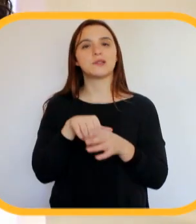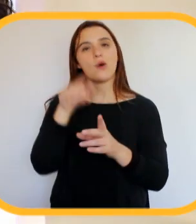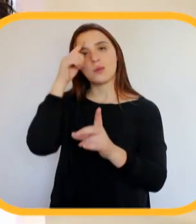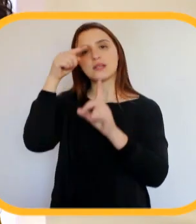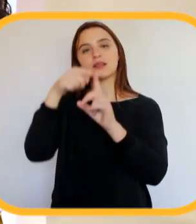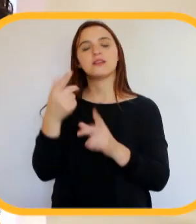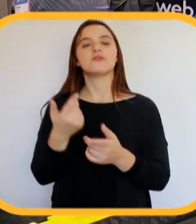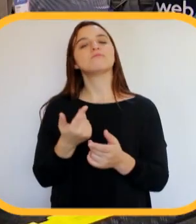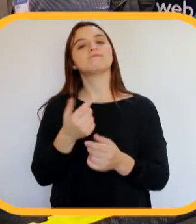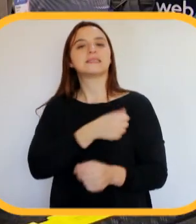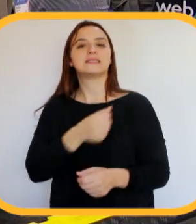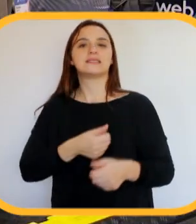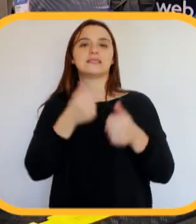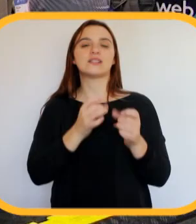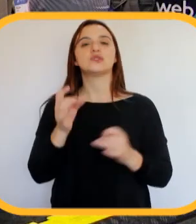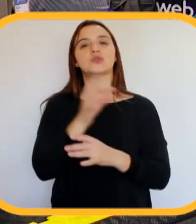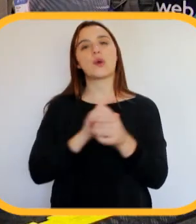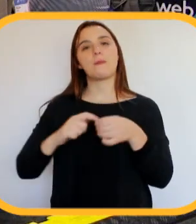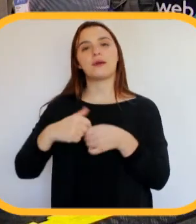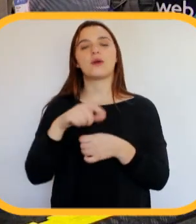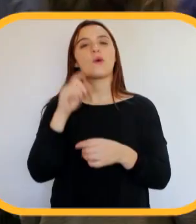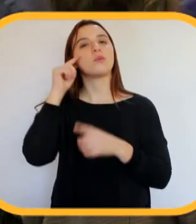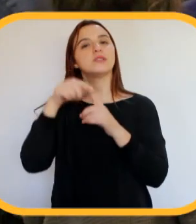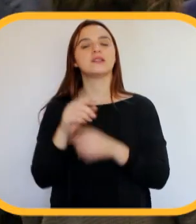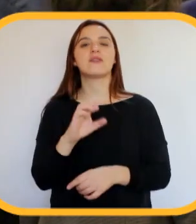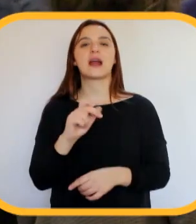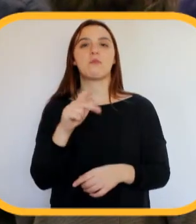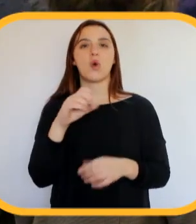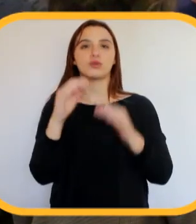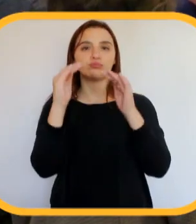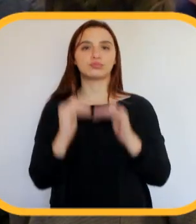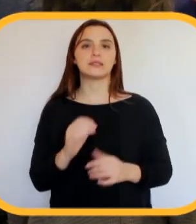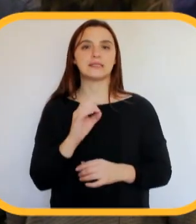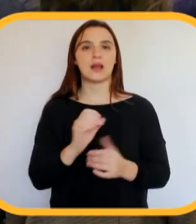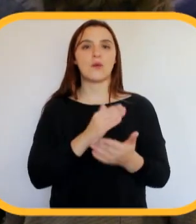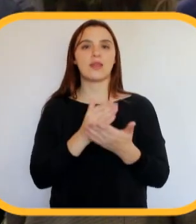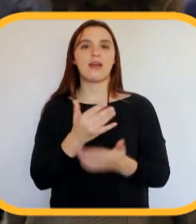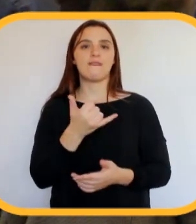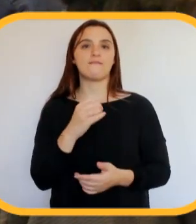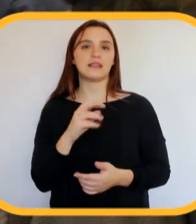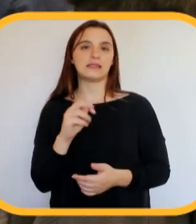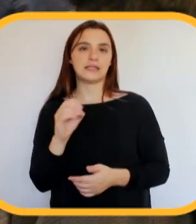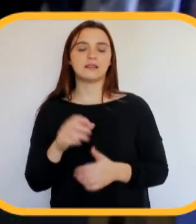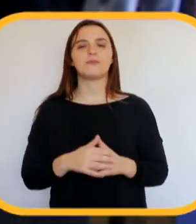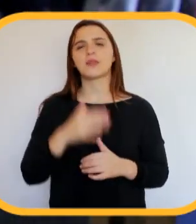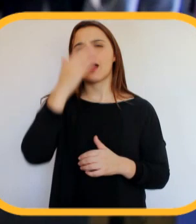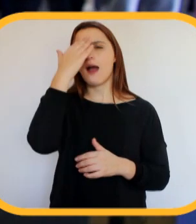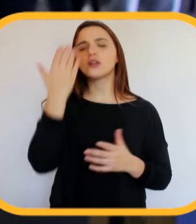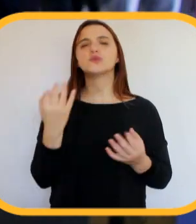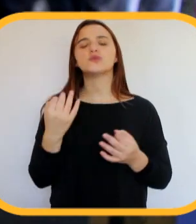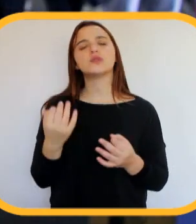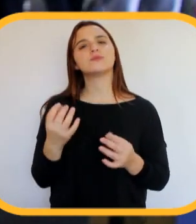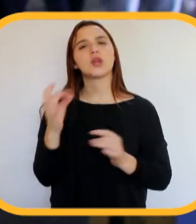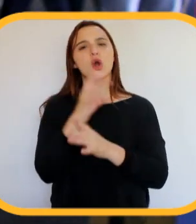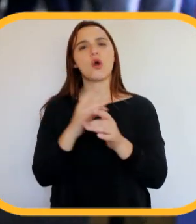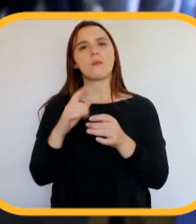para participar na Missão Cidades da União Europeia com vista à neutralidade carbónica até 2030. Eu penso que o facto da União